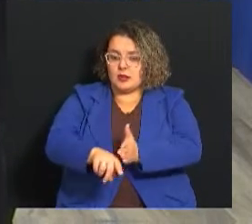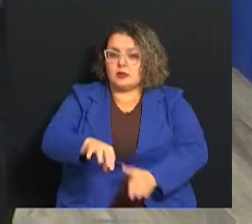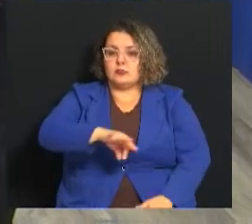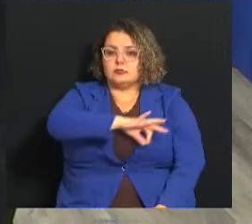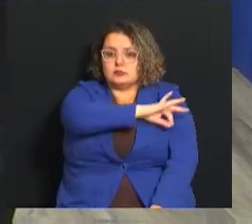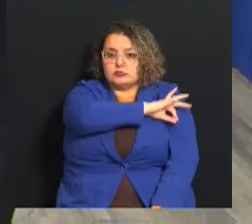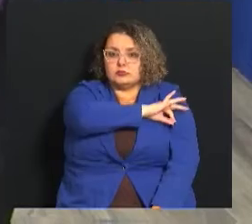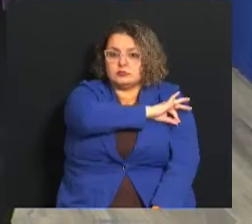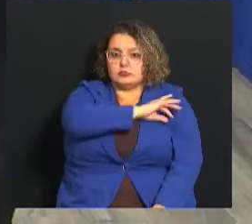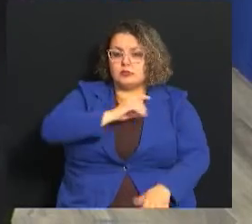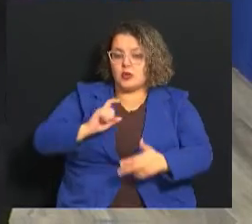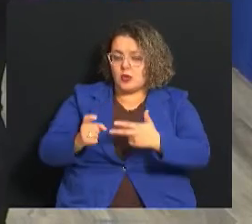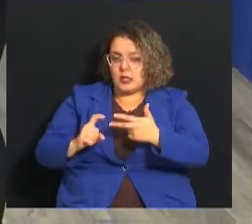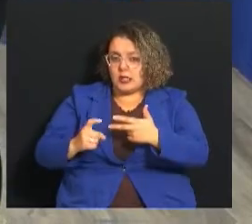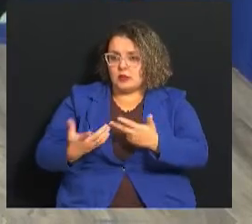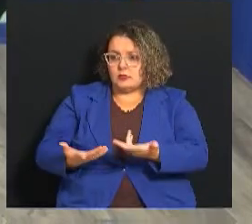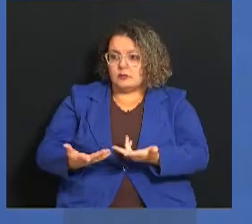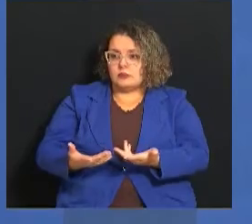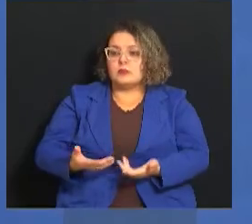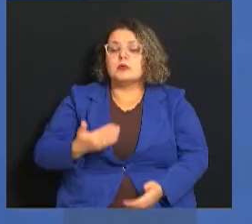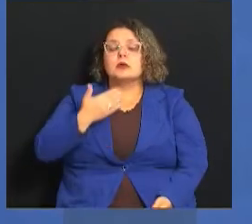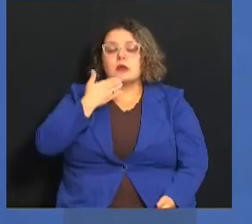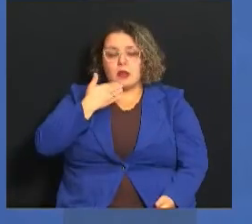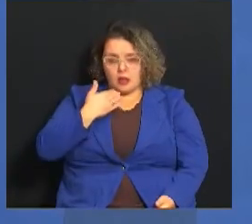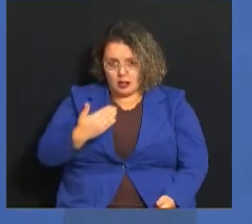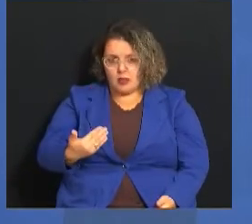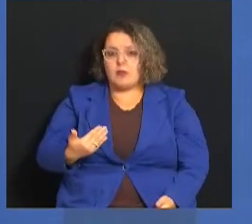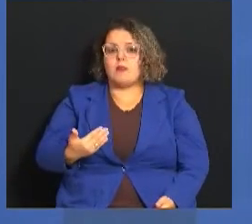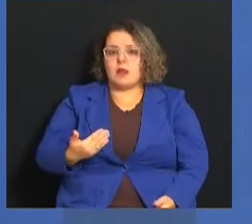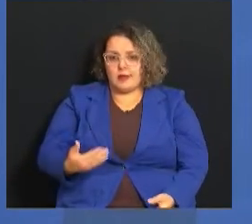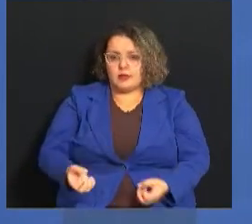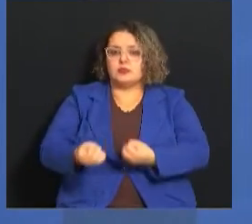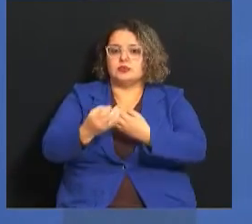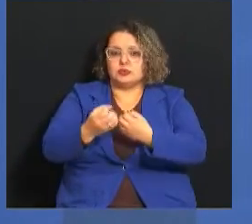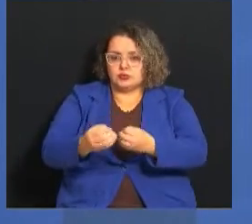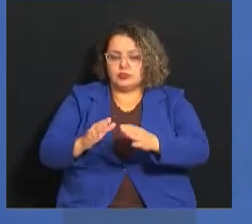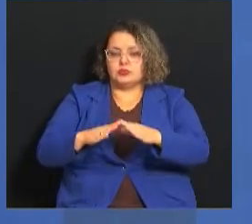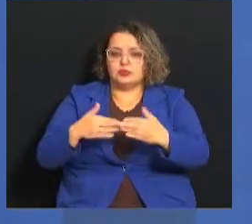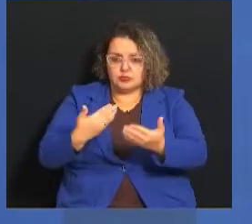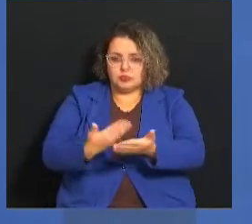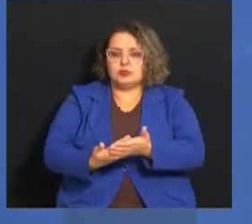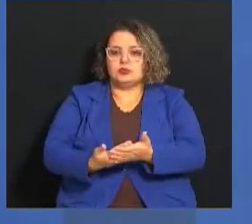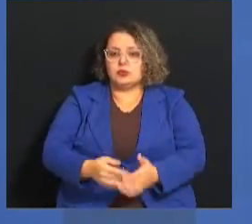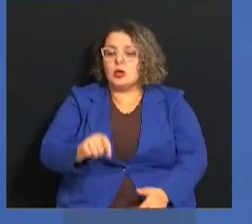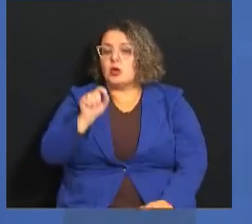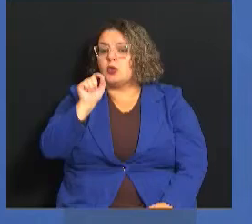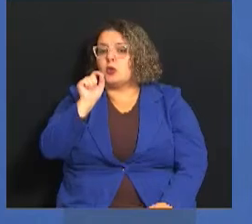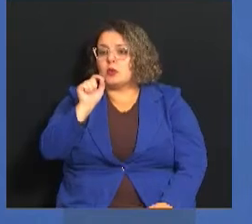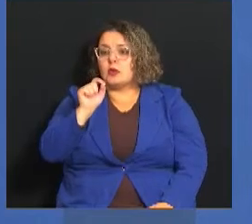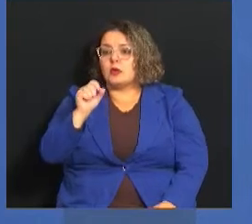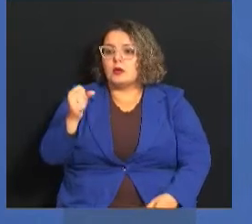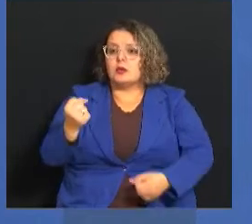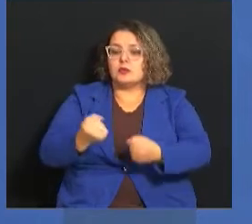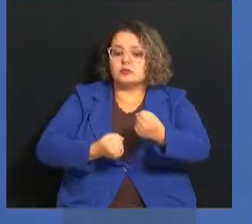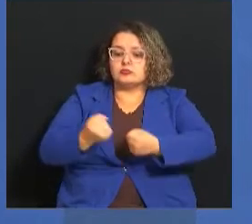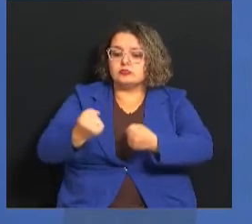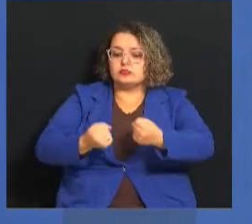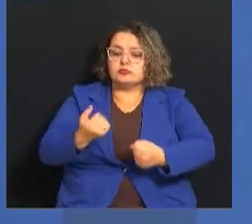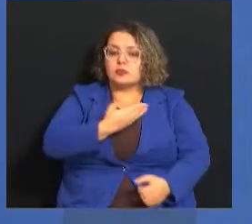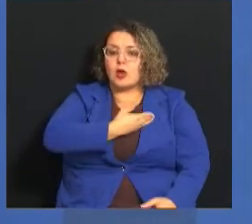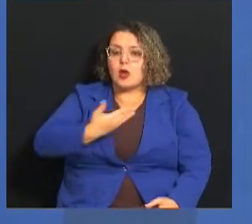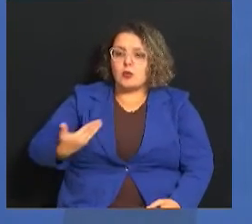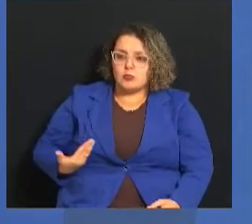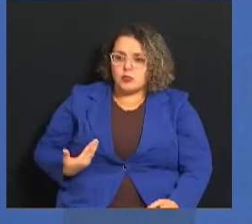ela solicita informações através deste documento a respeito da frota do transporte público do município